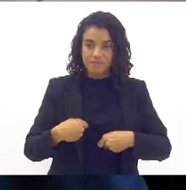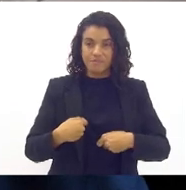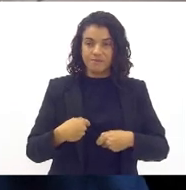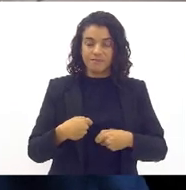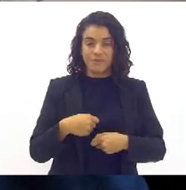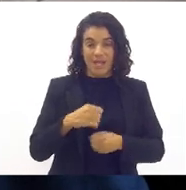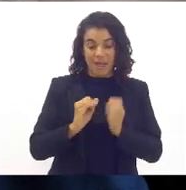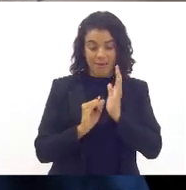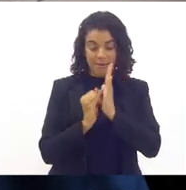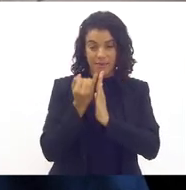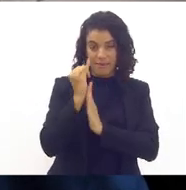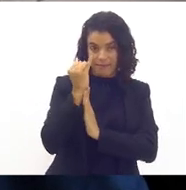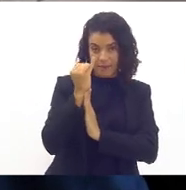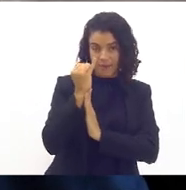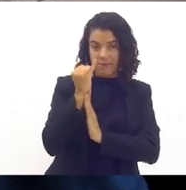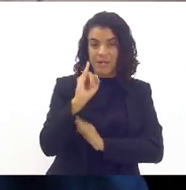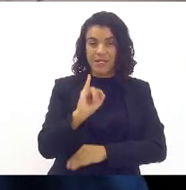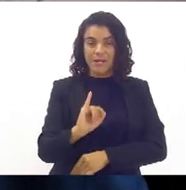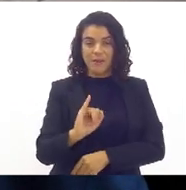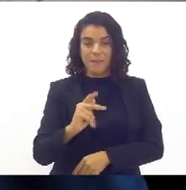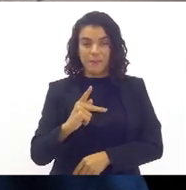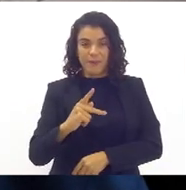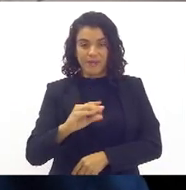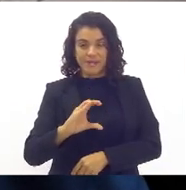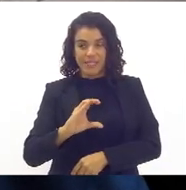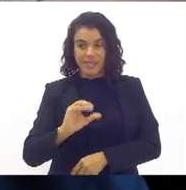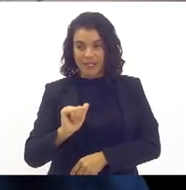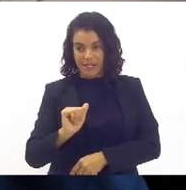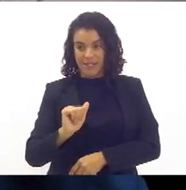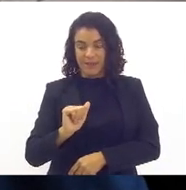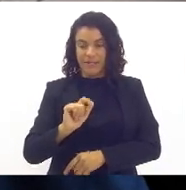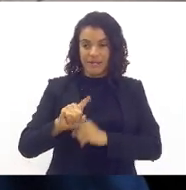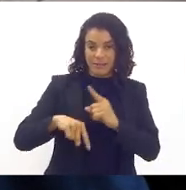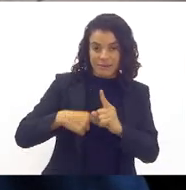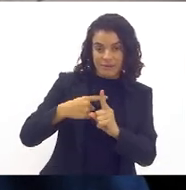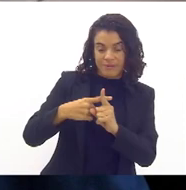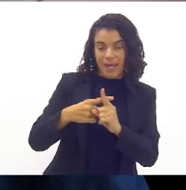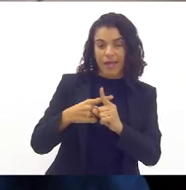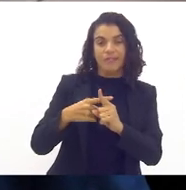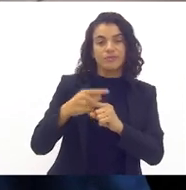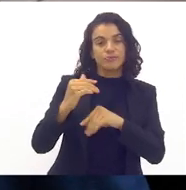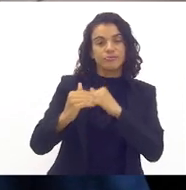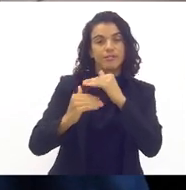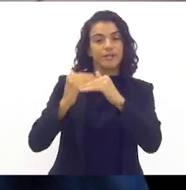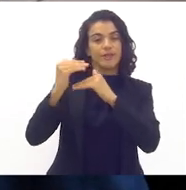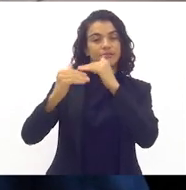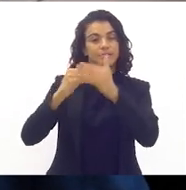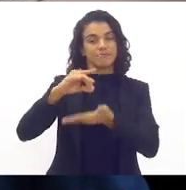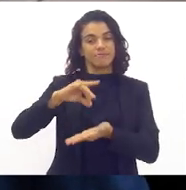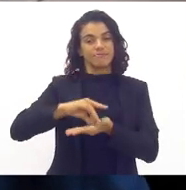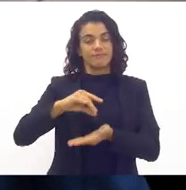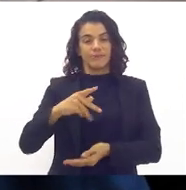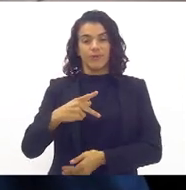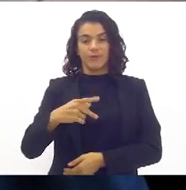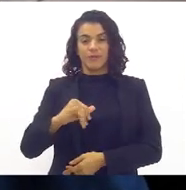a inflação, o IPCA, mais o crescimento real do